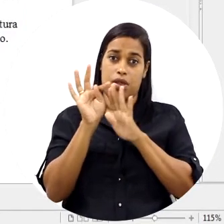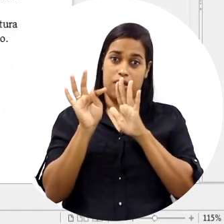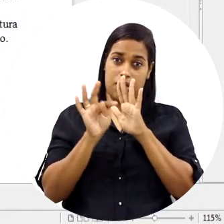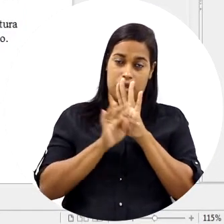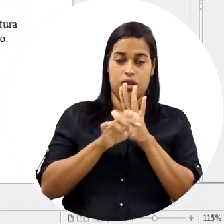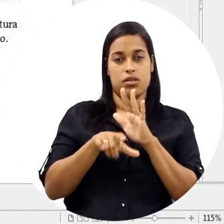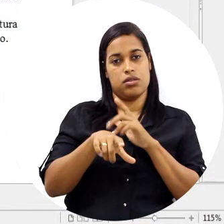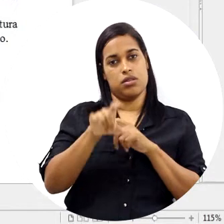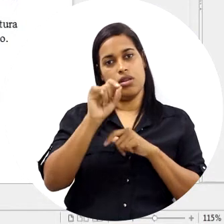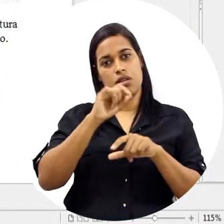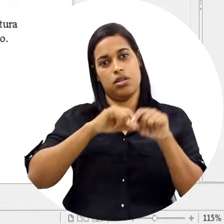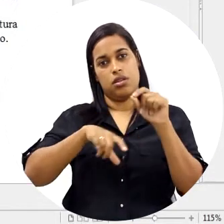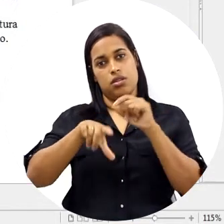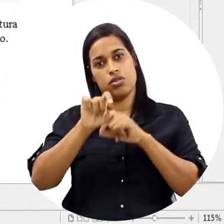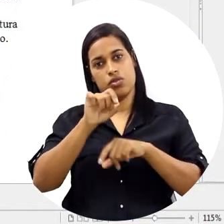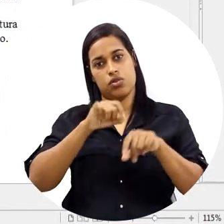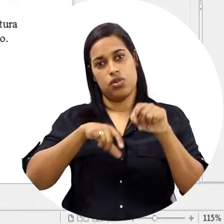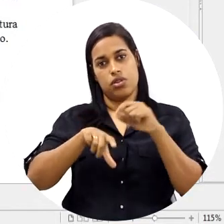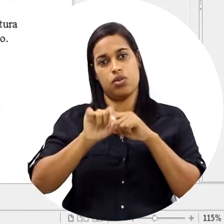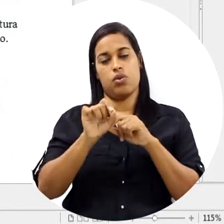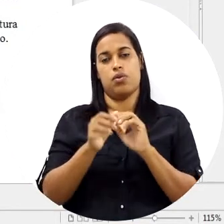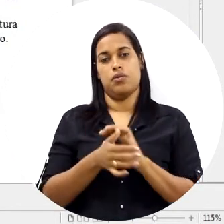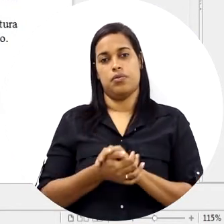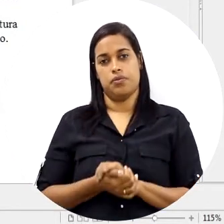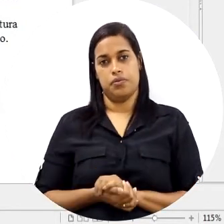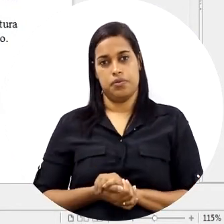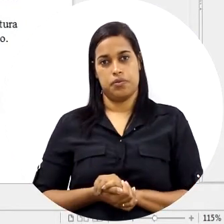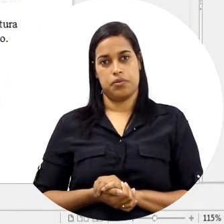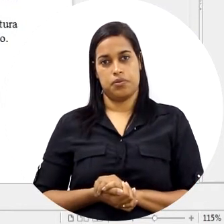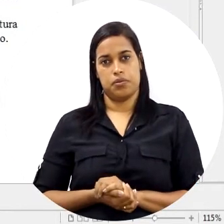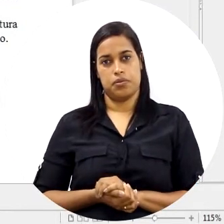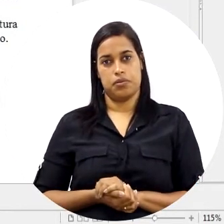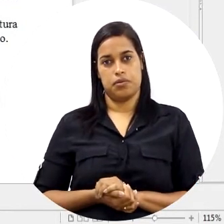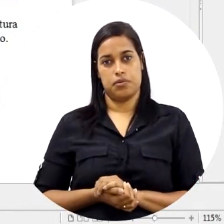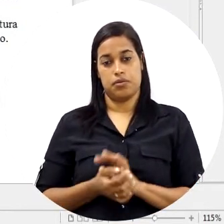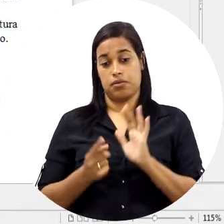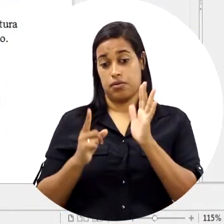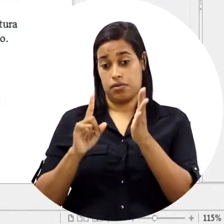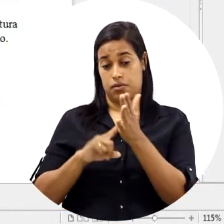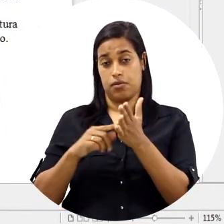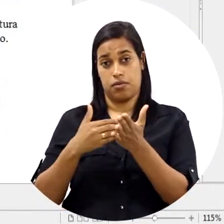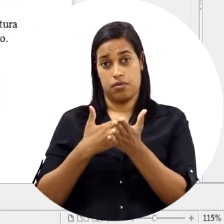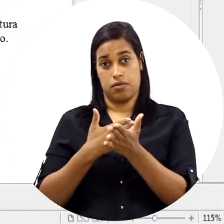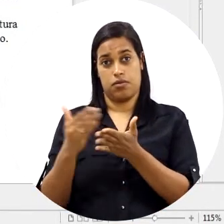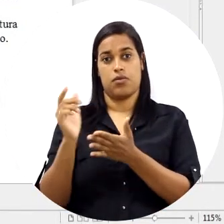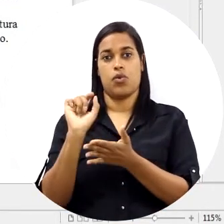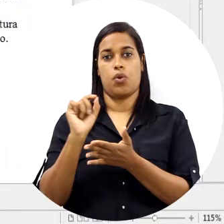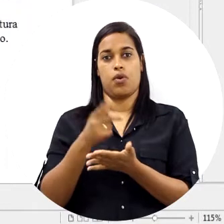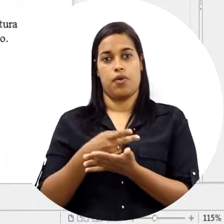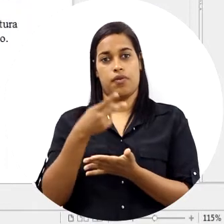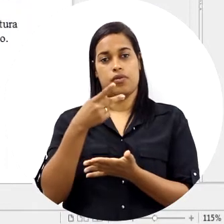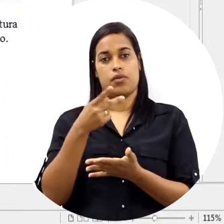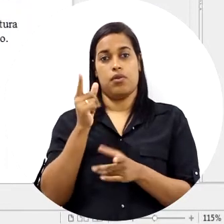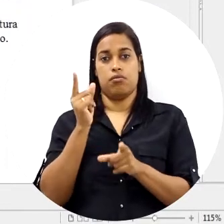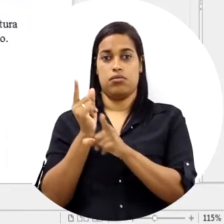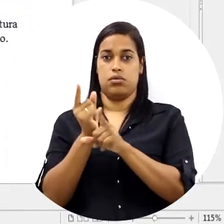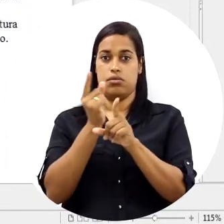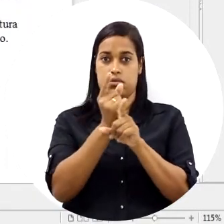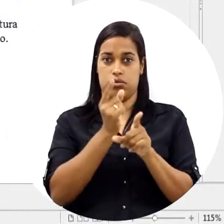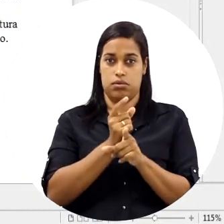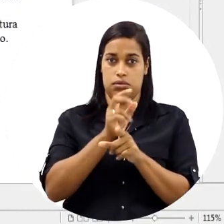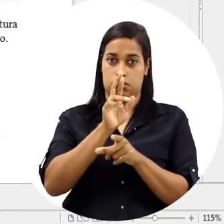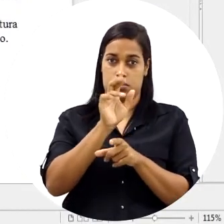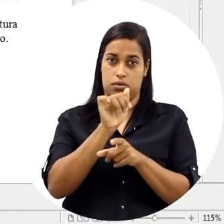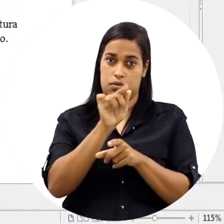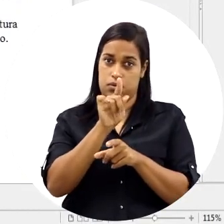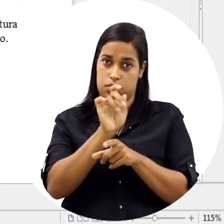que a gente selecionou. Tem aqui o nome Introdução. Então, se eu clicar aqui no botão Inserir, o que é que vai acontecer? Ele vai identificar para o Writer